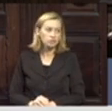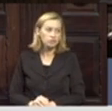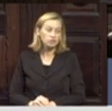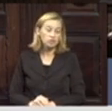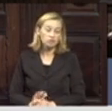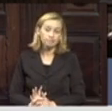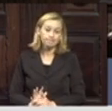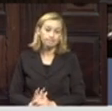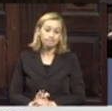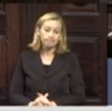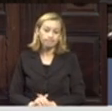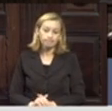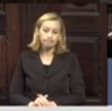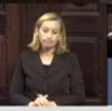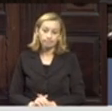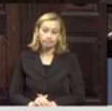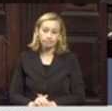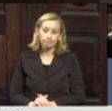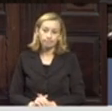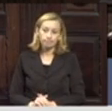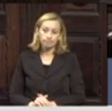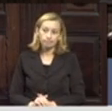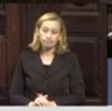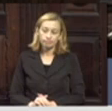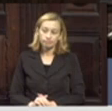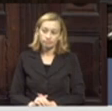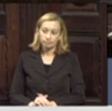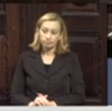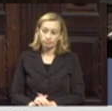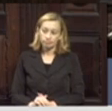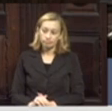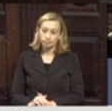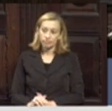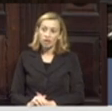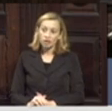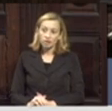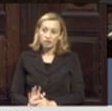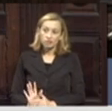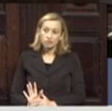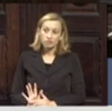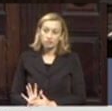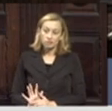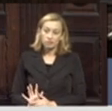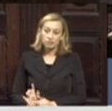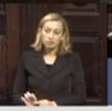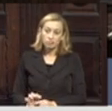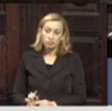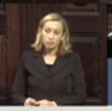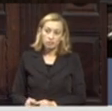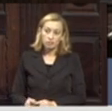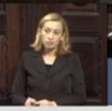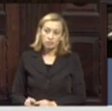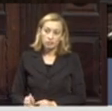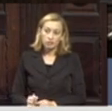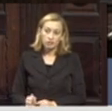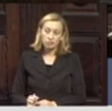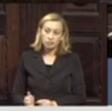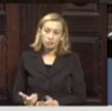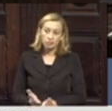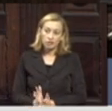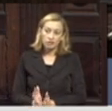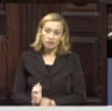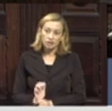Nós estamos diante de uma possibilidade muito grande de termos